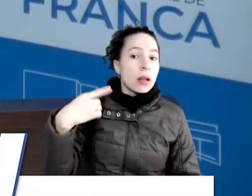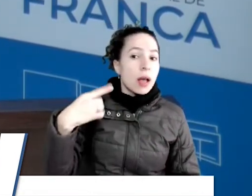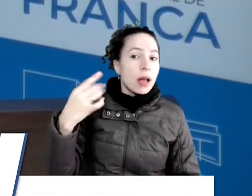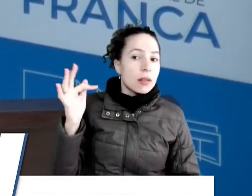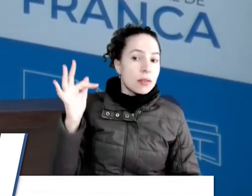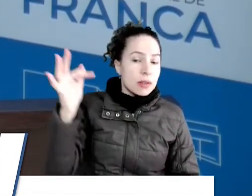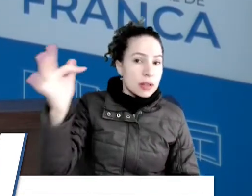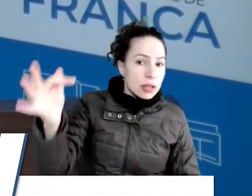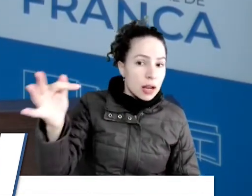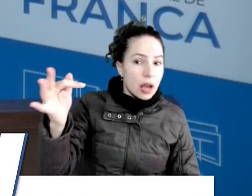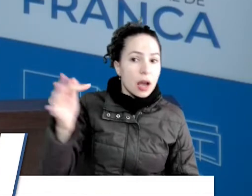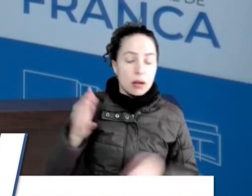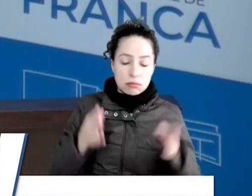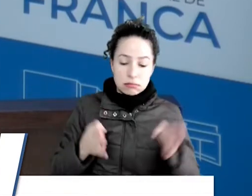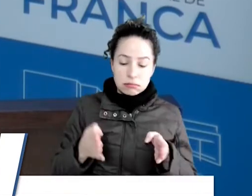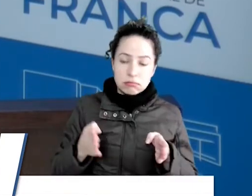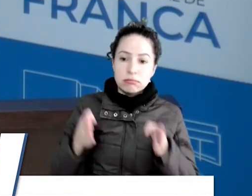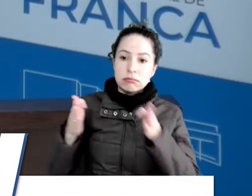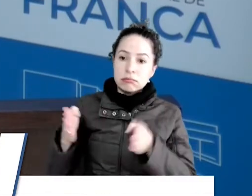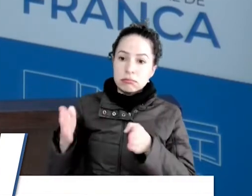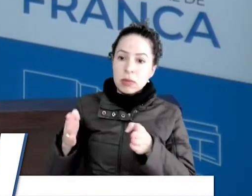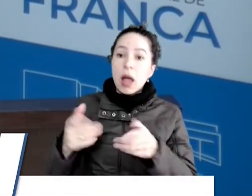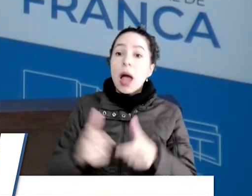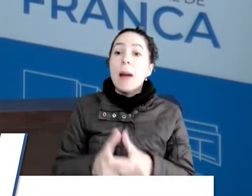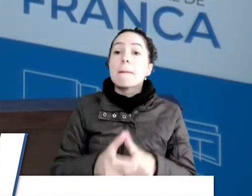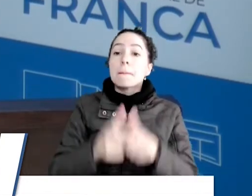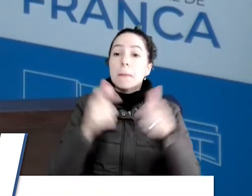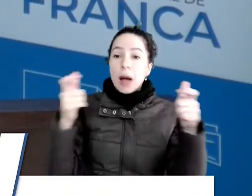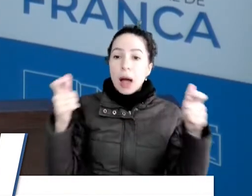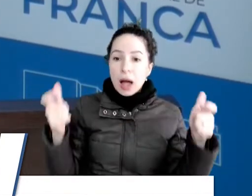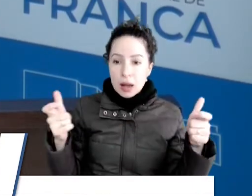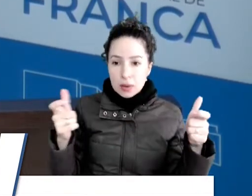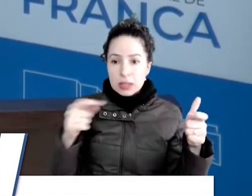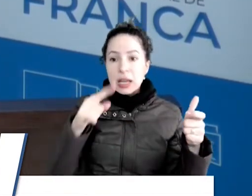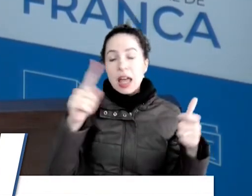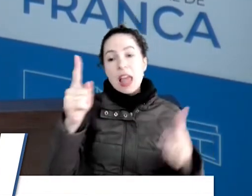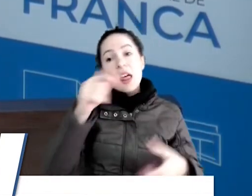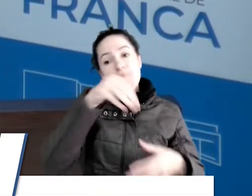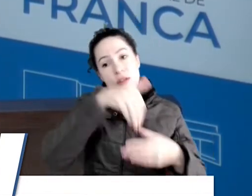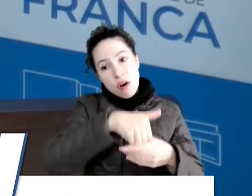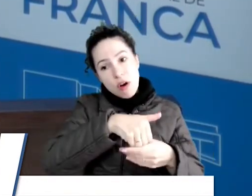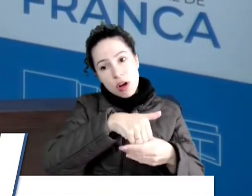federal, e a maioria deles eleito pelo voto